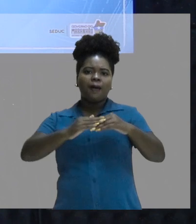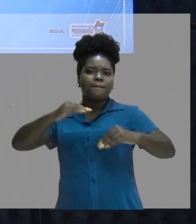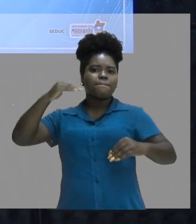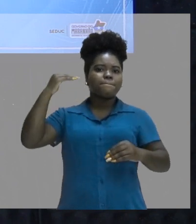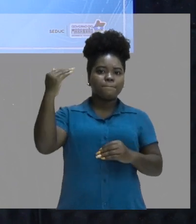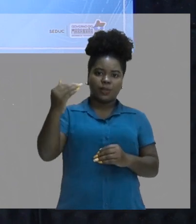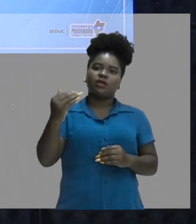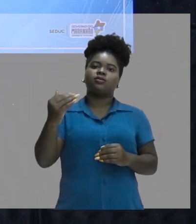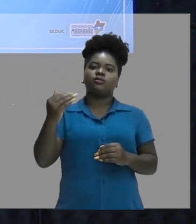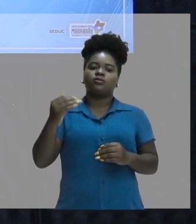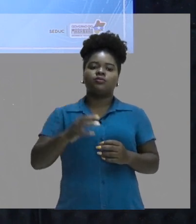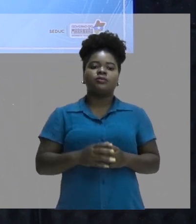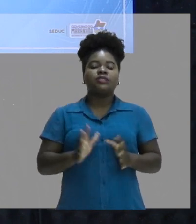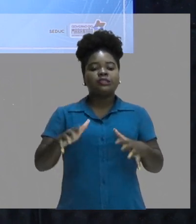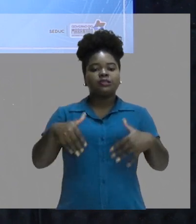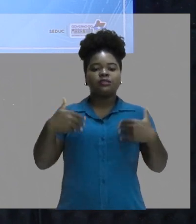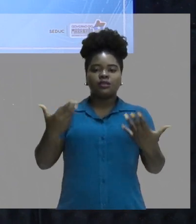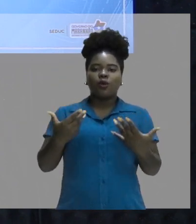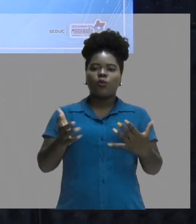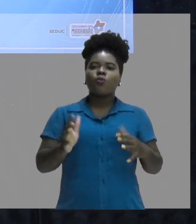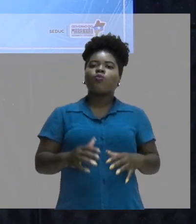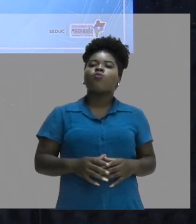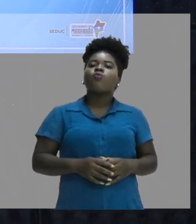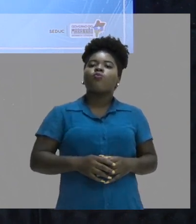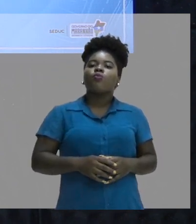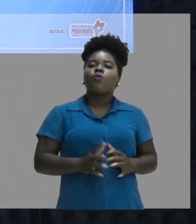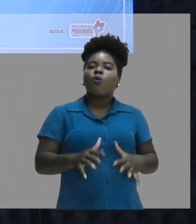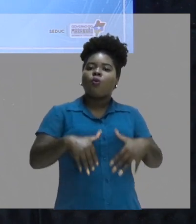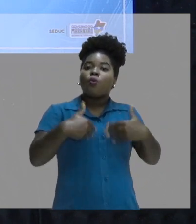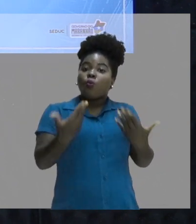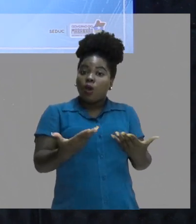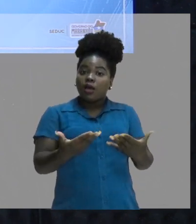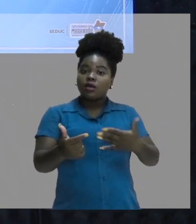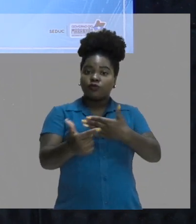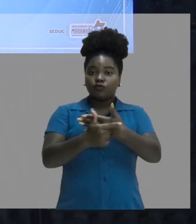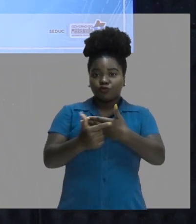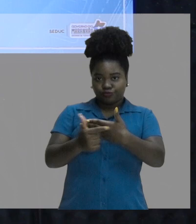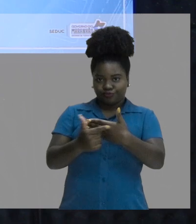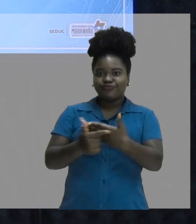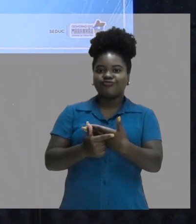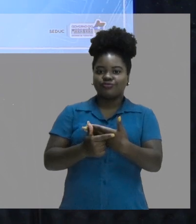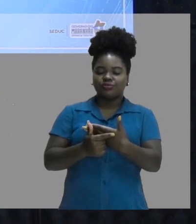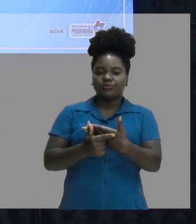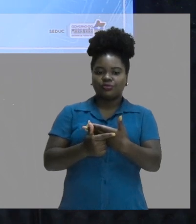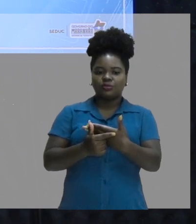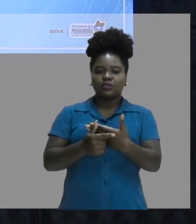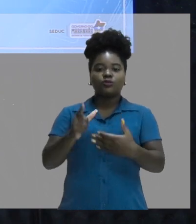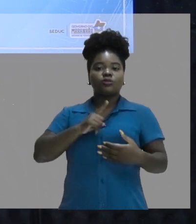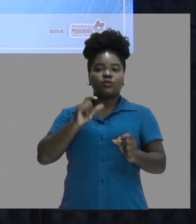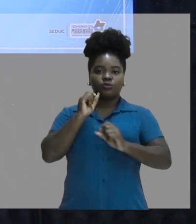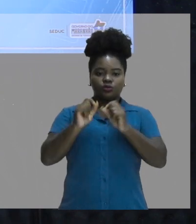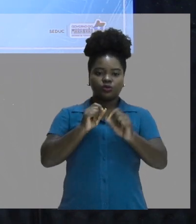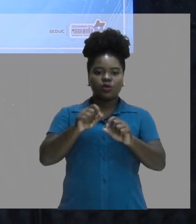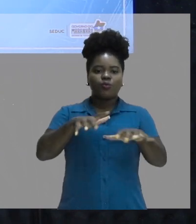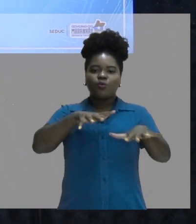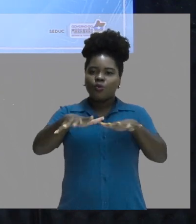Movimentação do corpo. É através de contrações musculares, de alavancas,